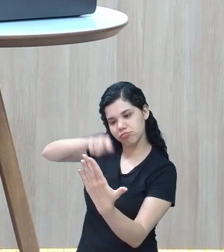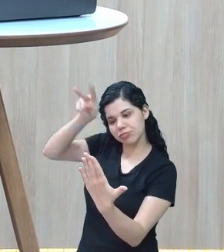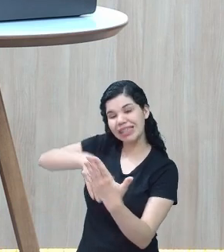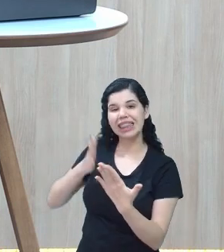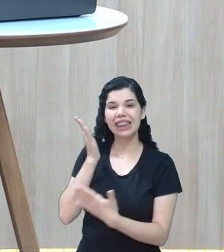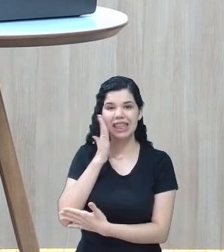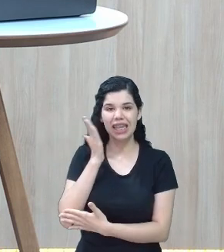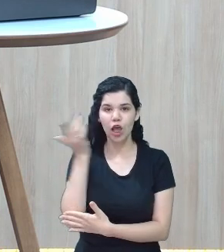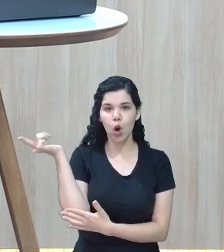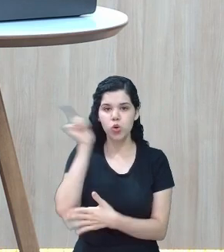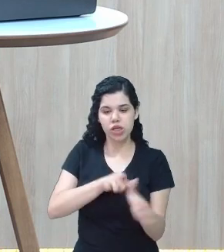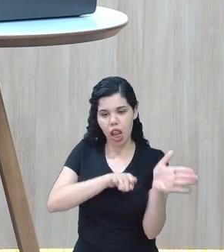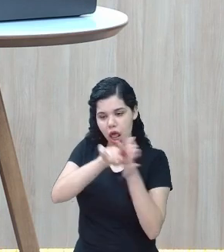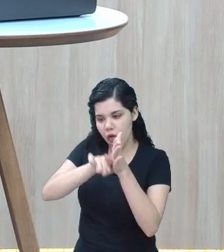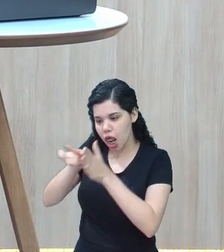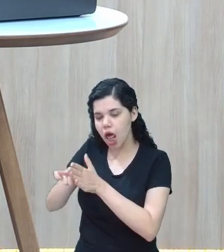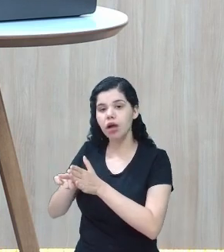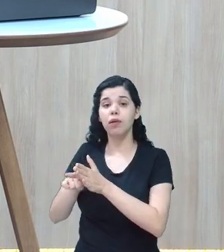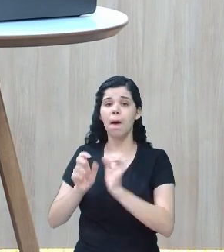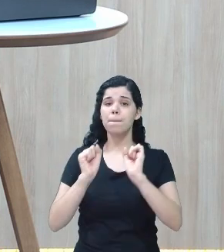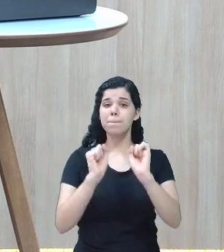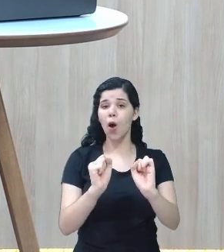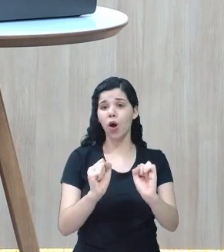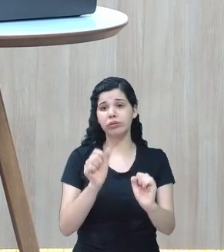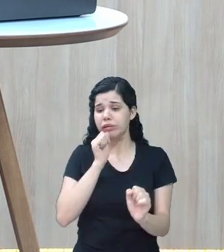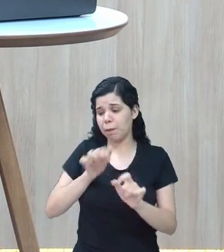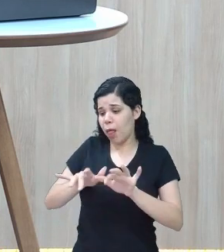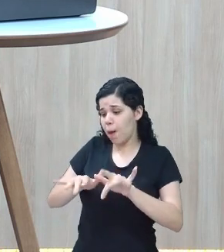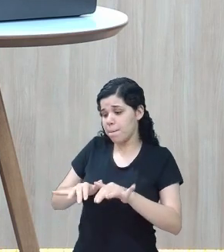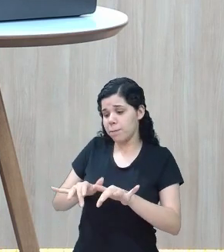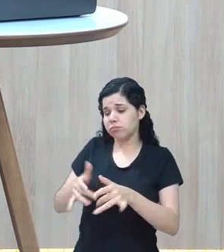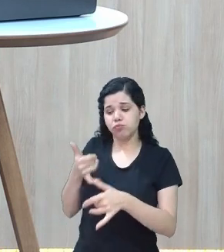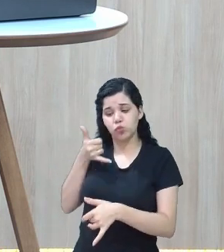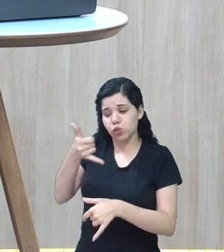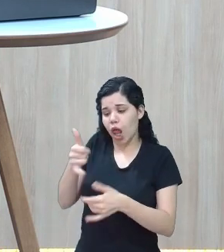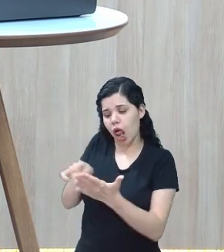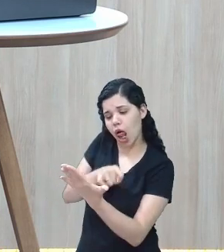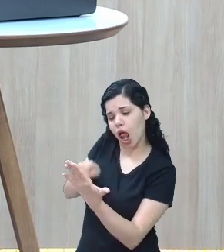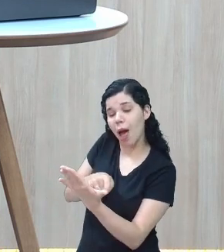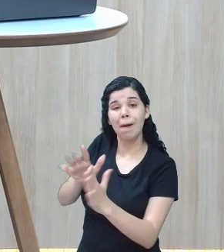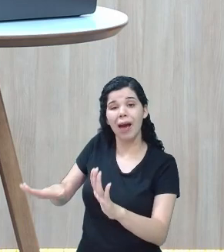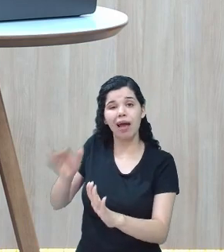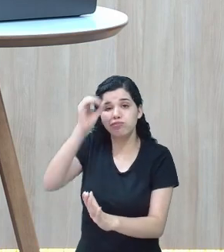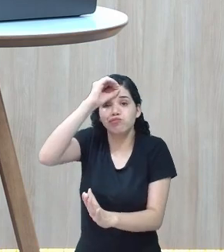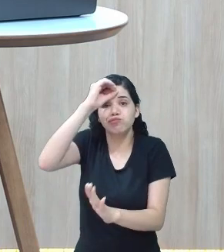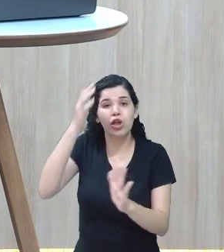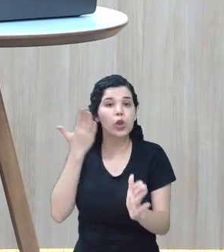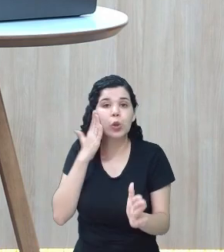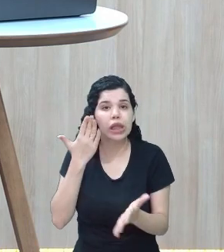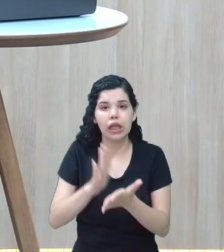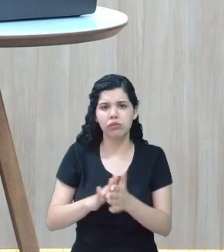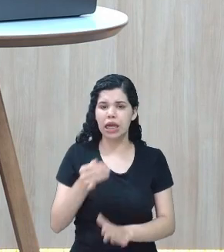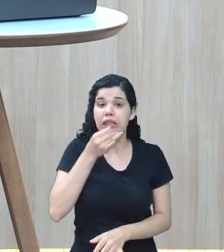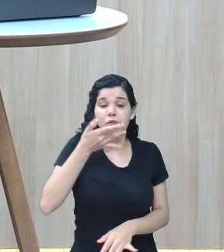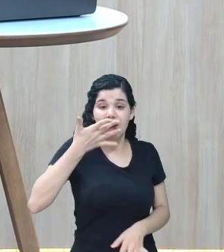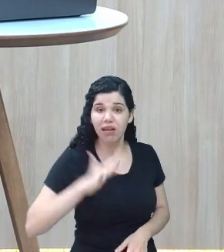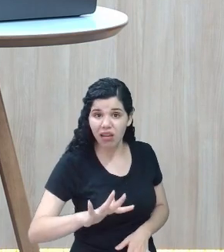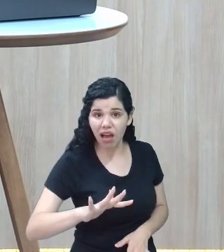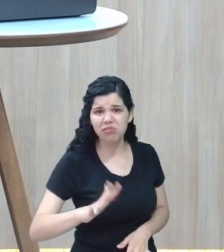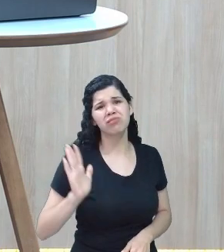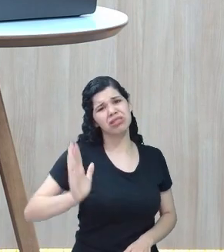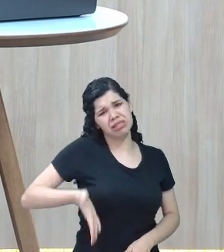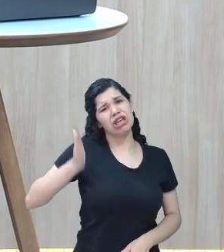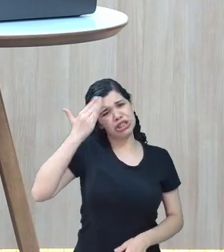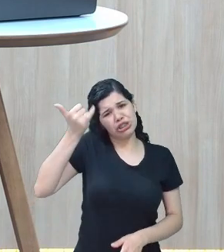para que ele possa navegar. Ele pode navegar e não saber ler. Uma criança sabe mexer, né, nas telas do seu